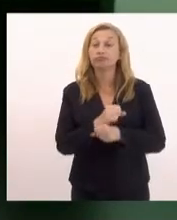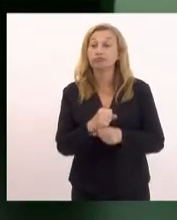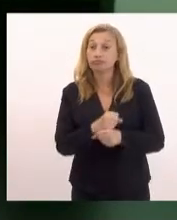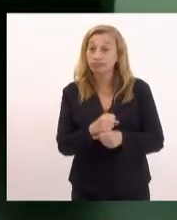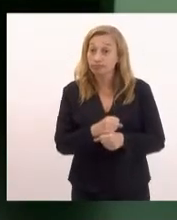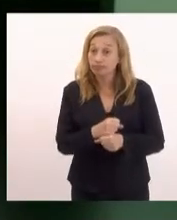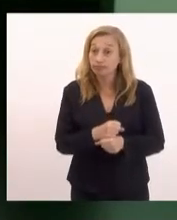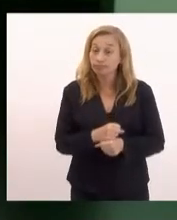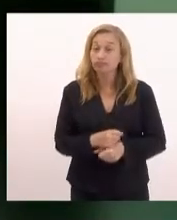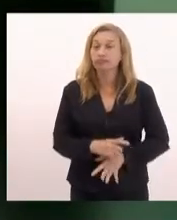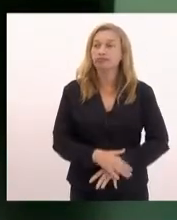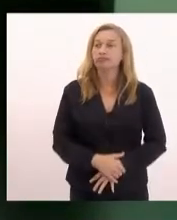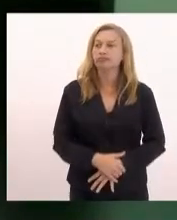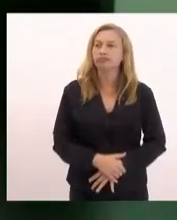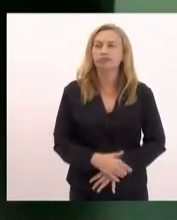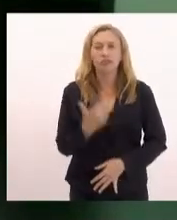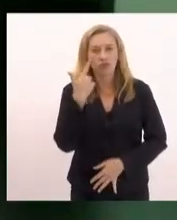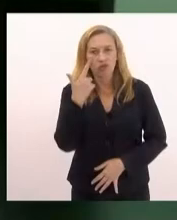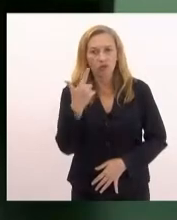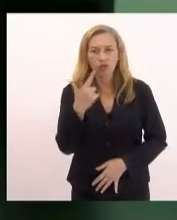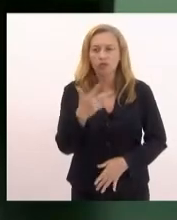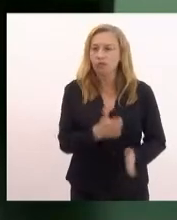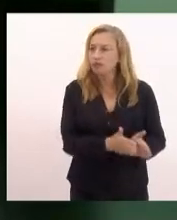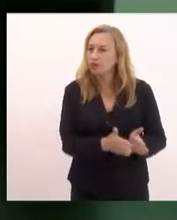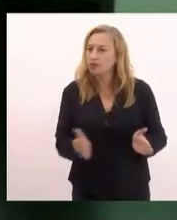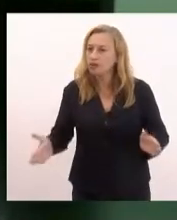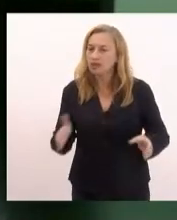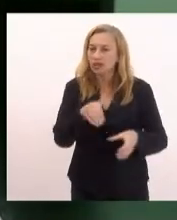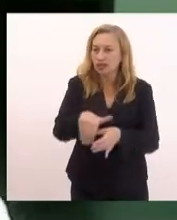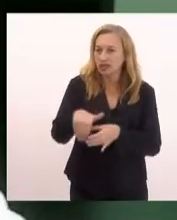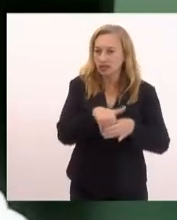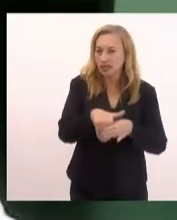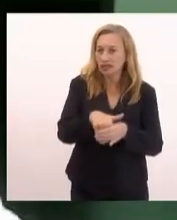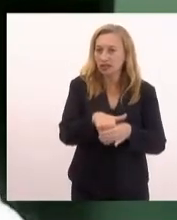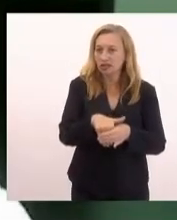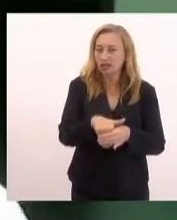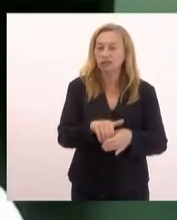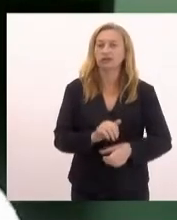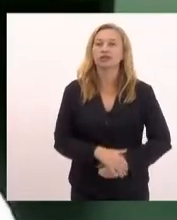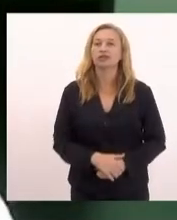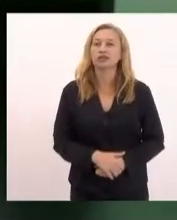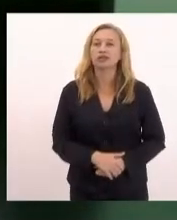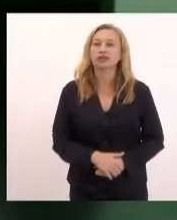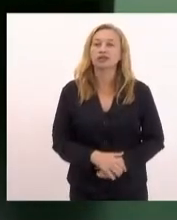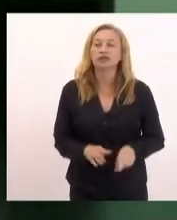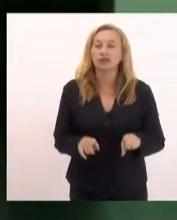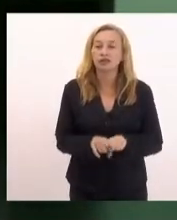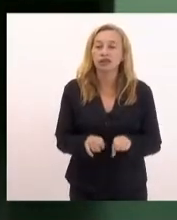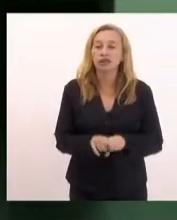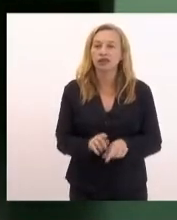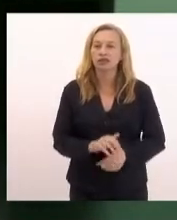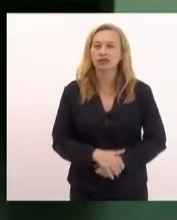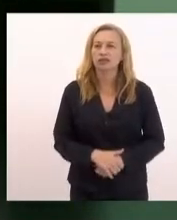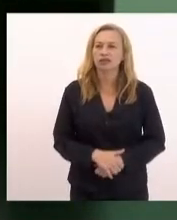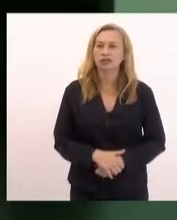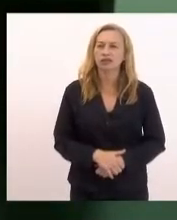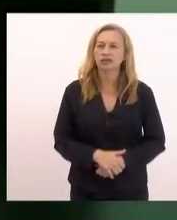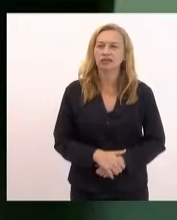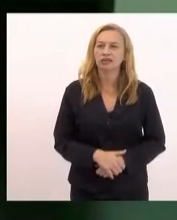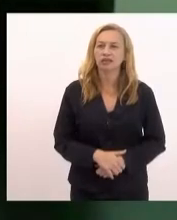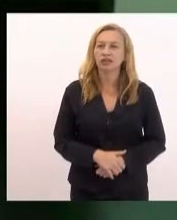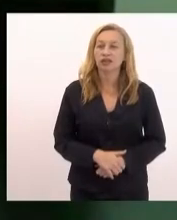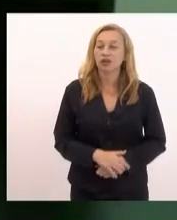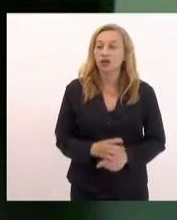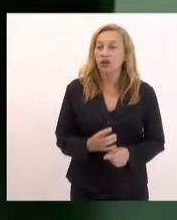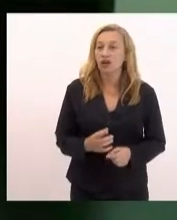que temos aí em vista um processo eleitoral, eu queria discutir. Não é à toa que também haja